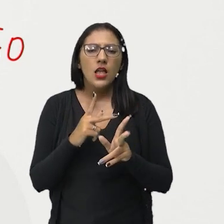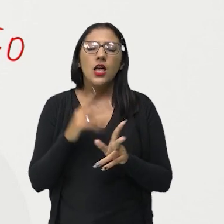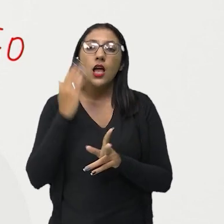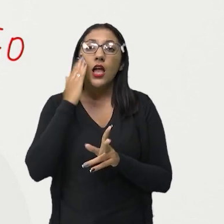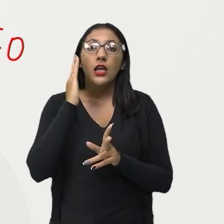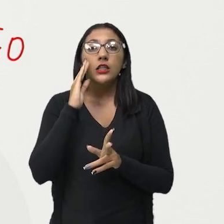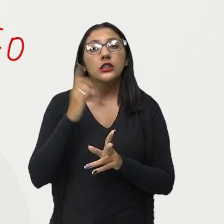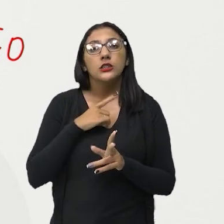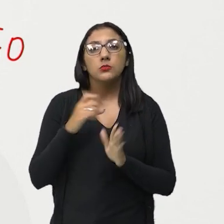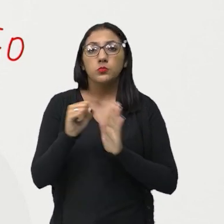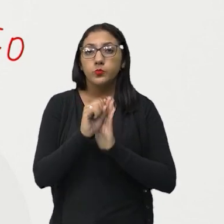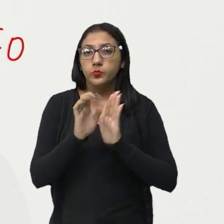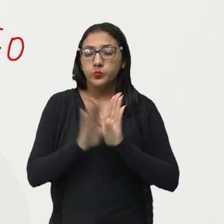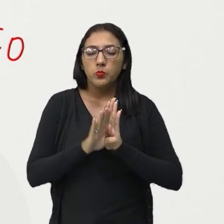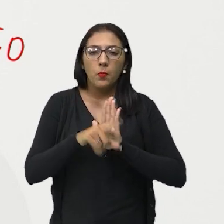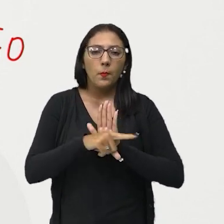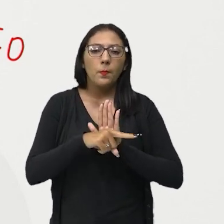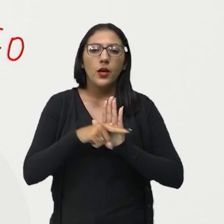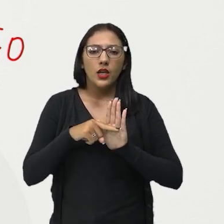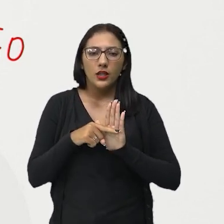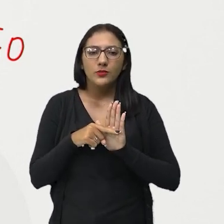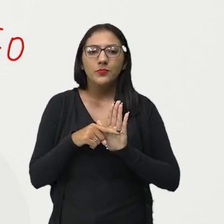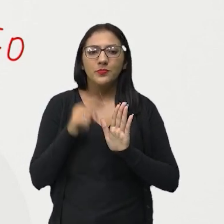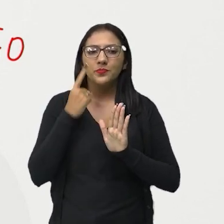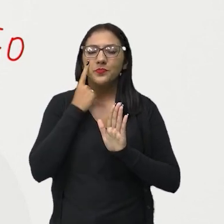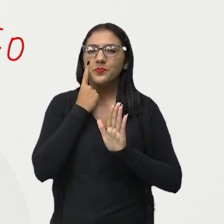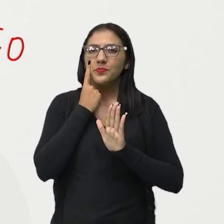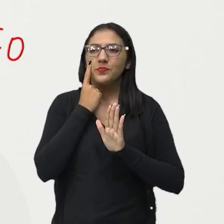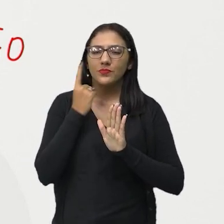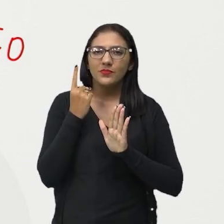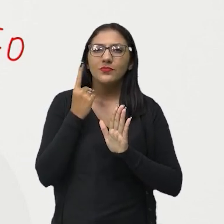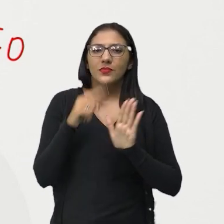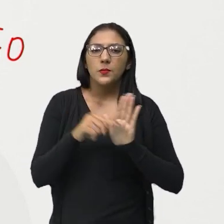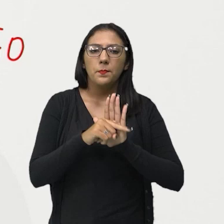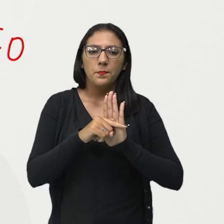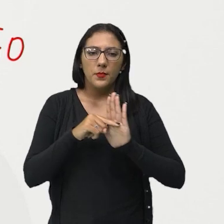subtração. Então, a operação que nós vamos realizar aqui nessa questão é a de